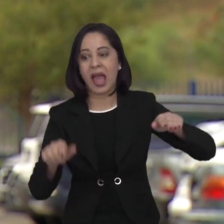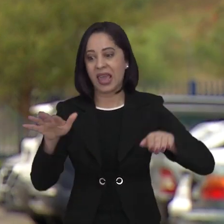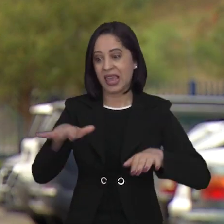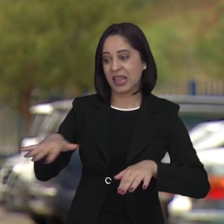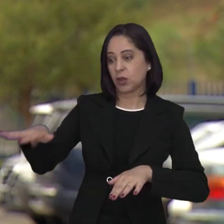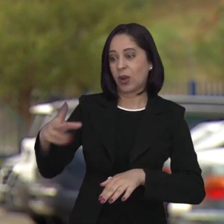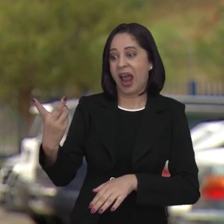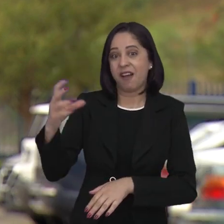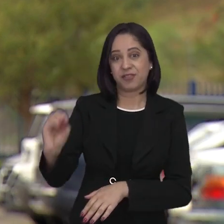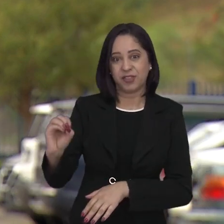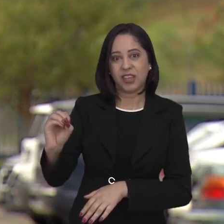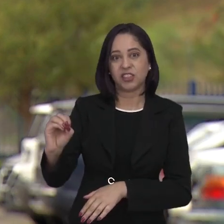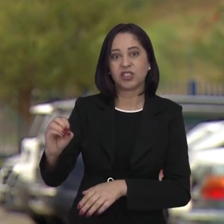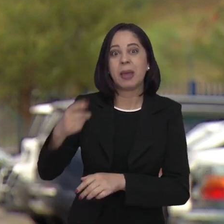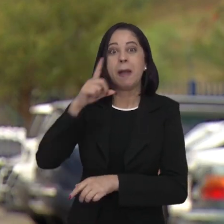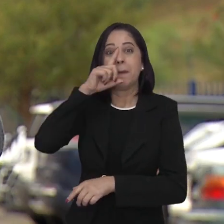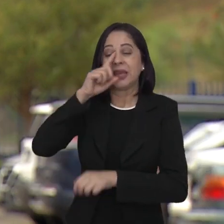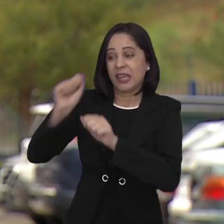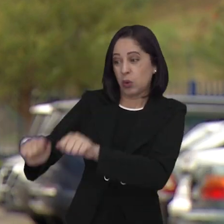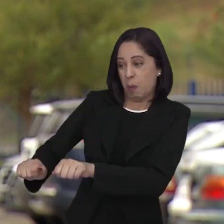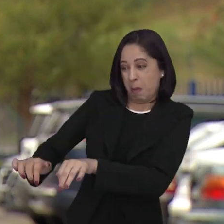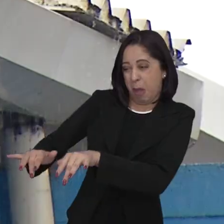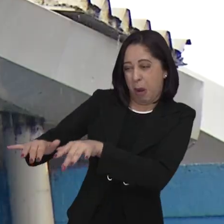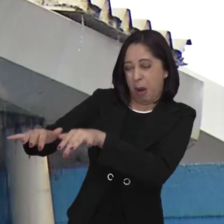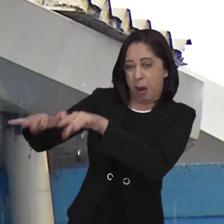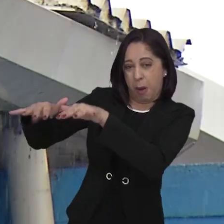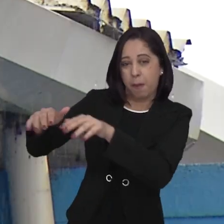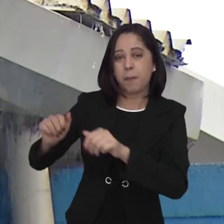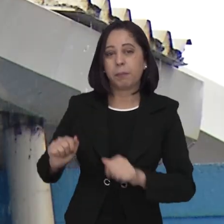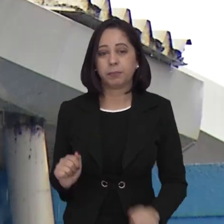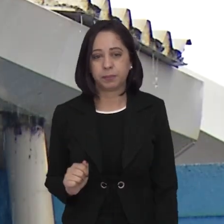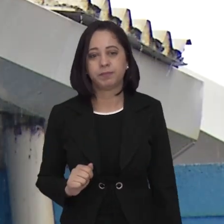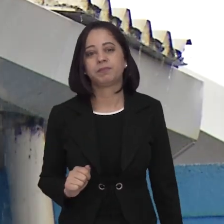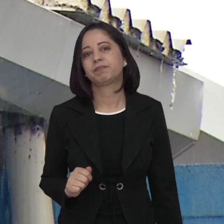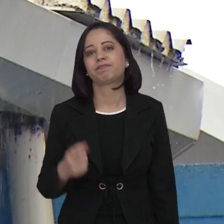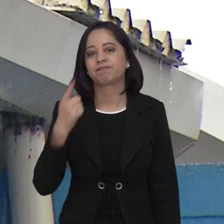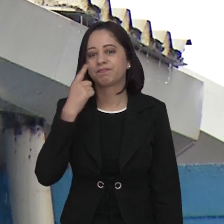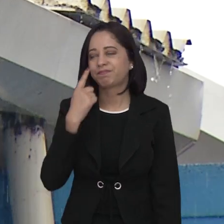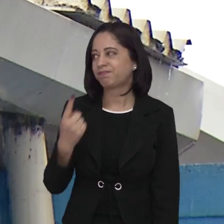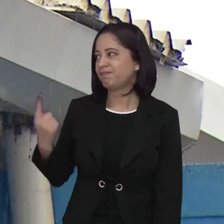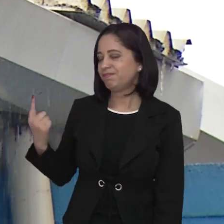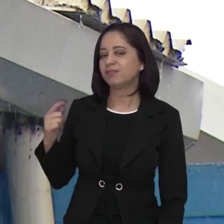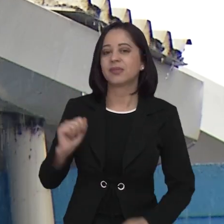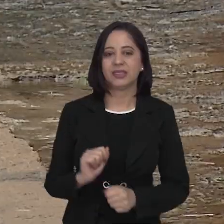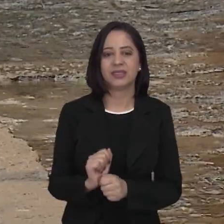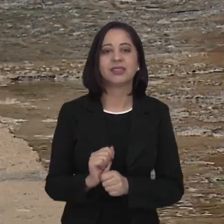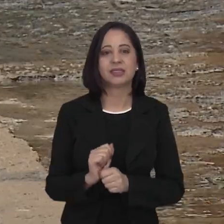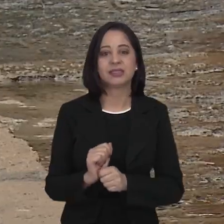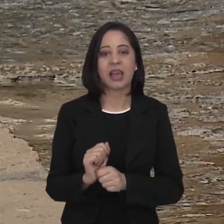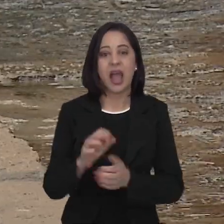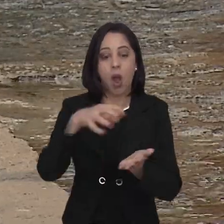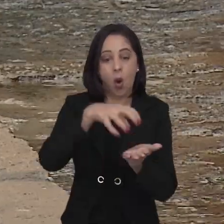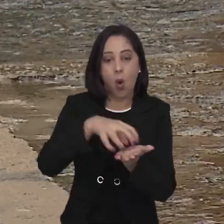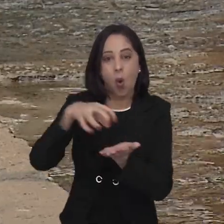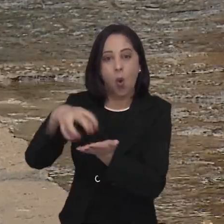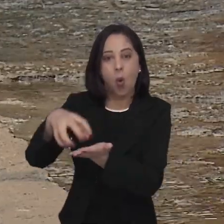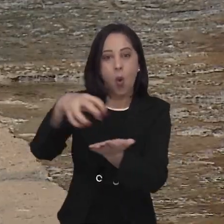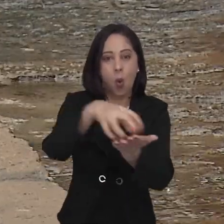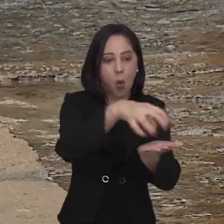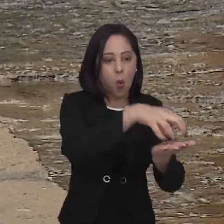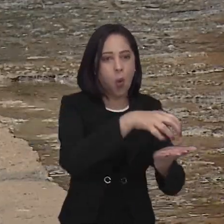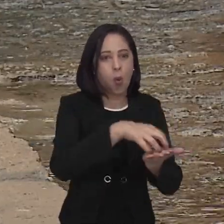enquanto outras 20 têm risco de inundação. O acompanhamento dos índices pluviométricos, que são indicadores